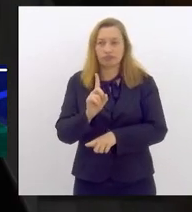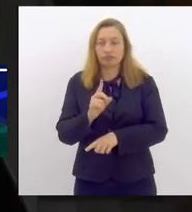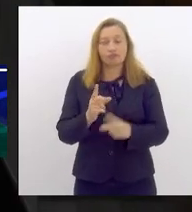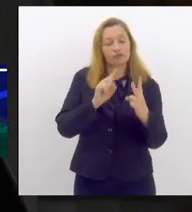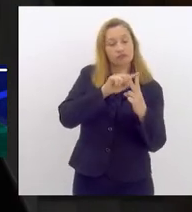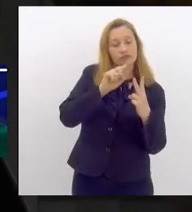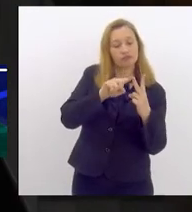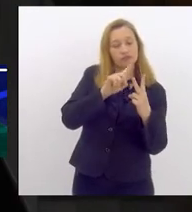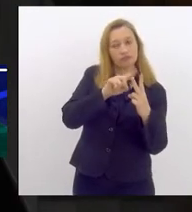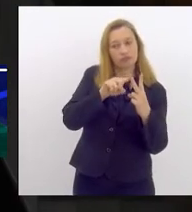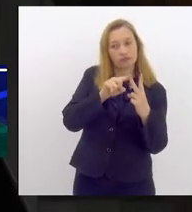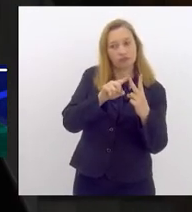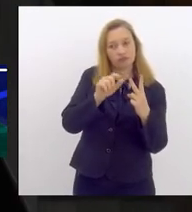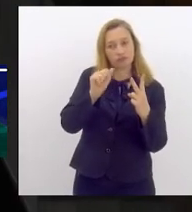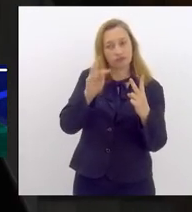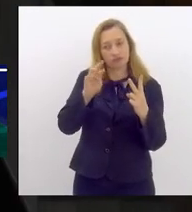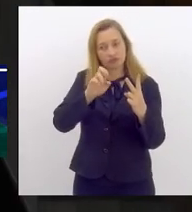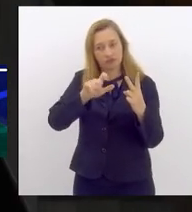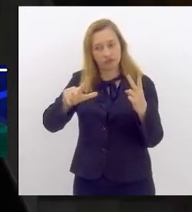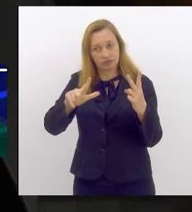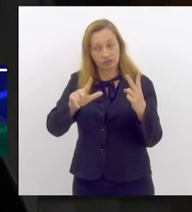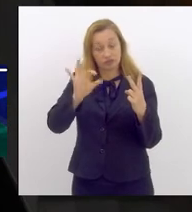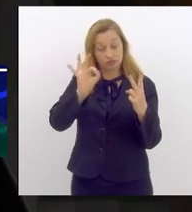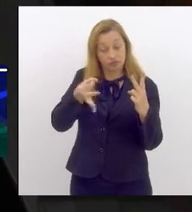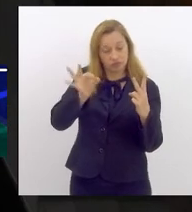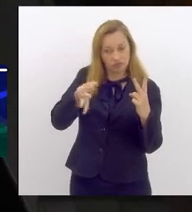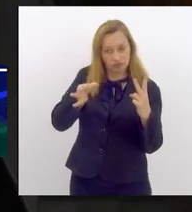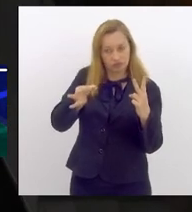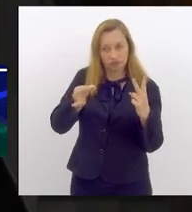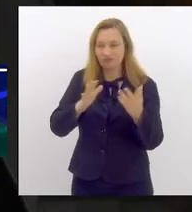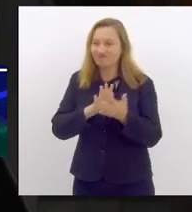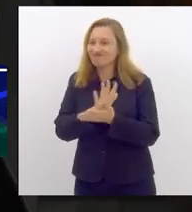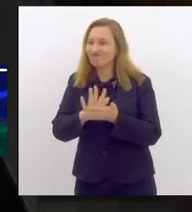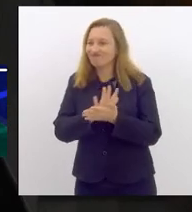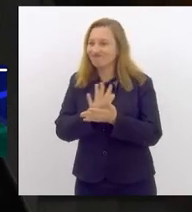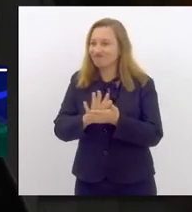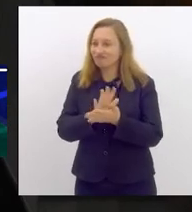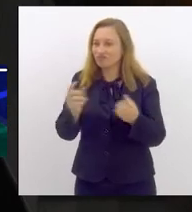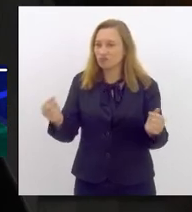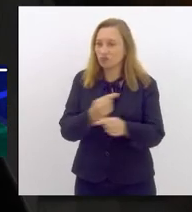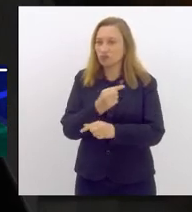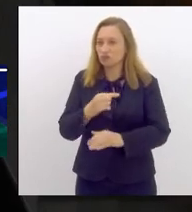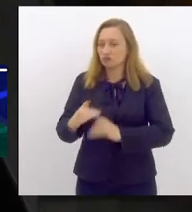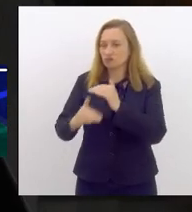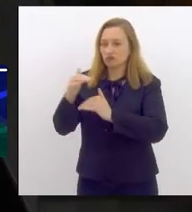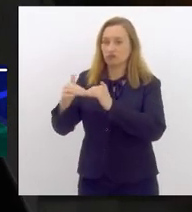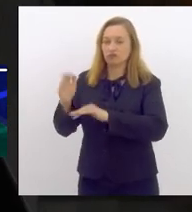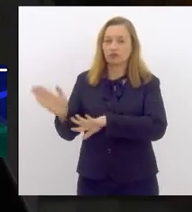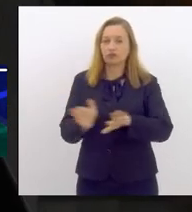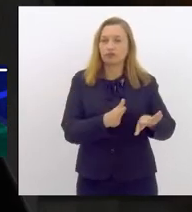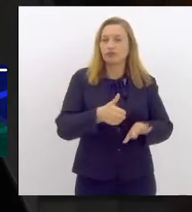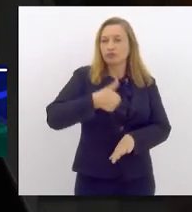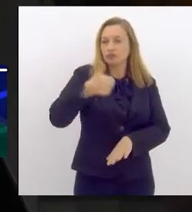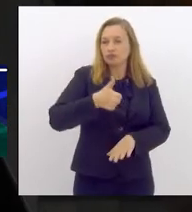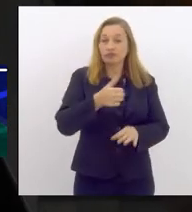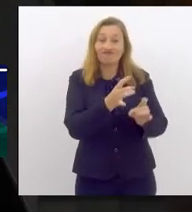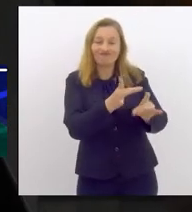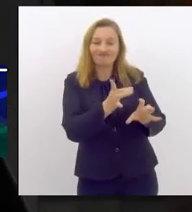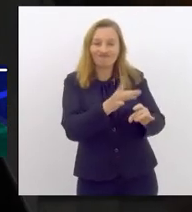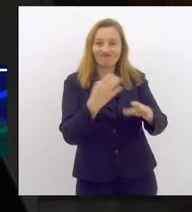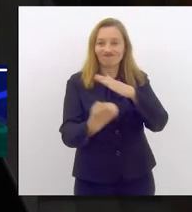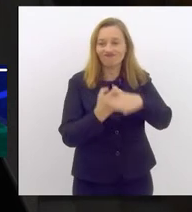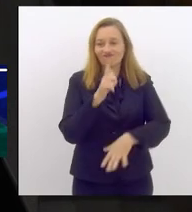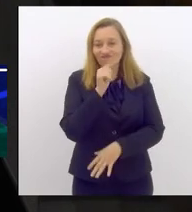artificiais pontuais que nada tem a ver com agenda do desenvolvimento primeiro dente a venda da